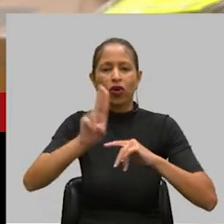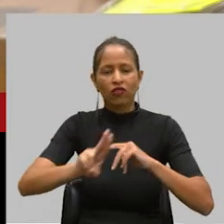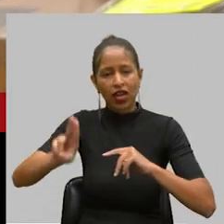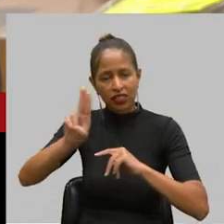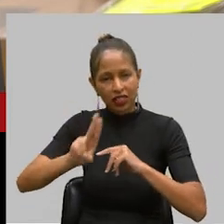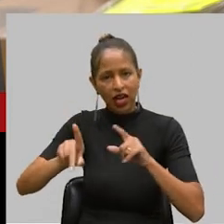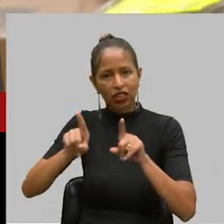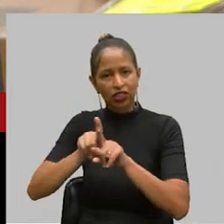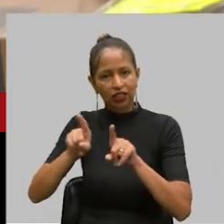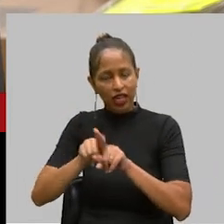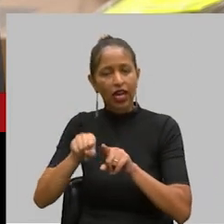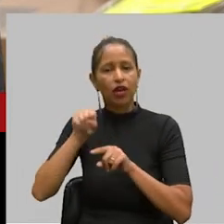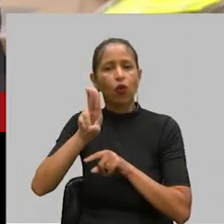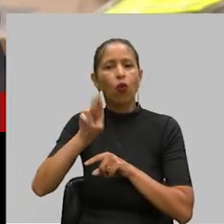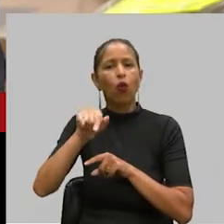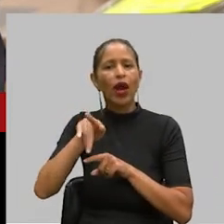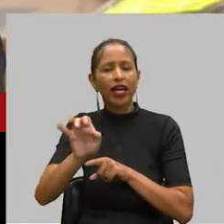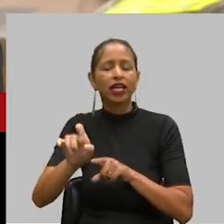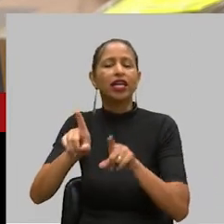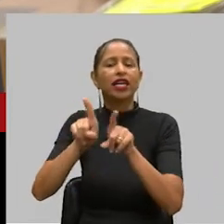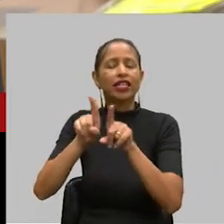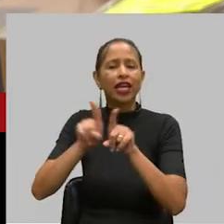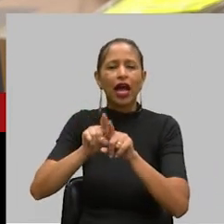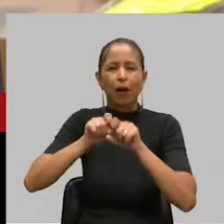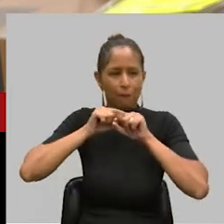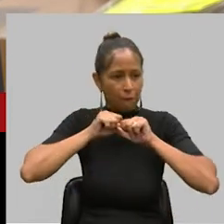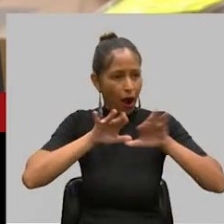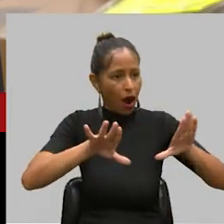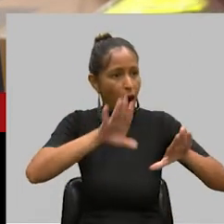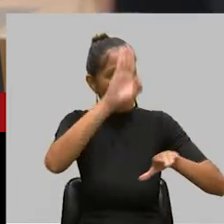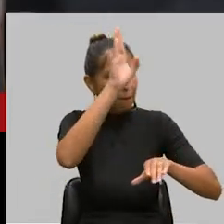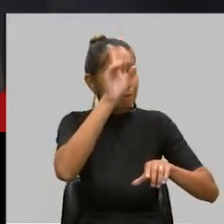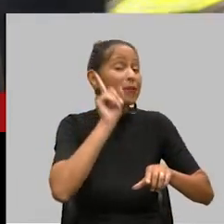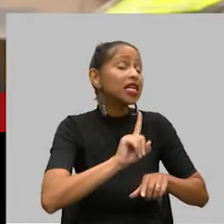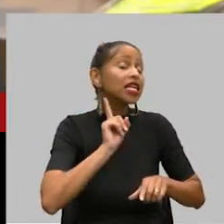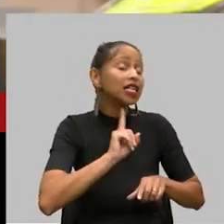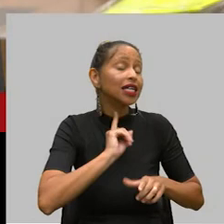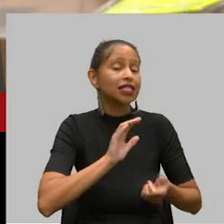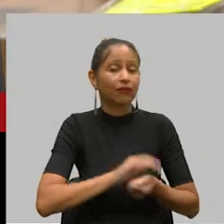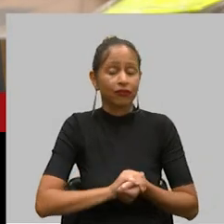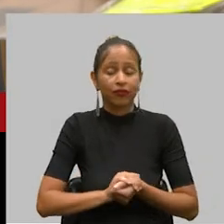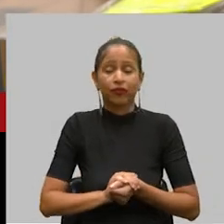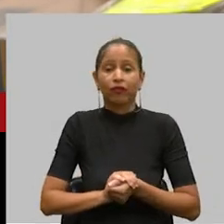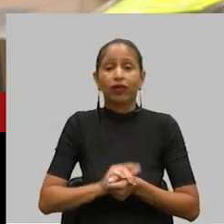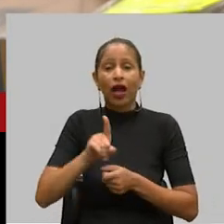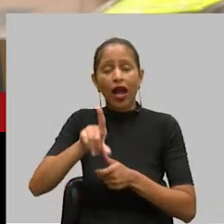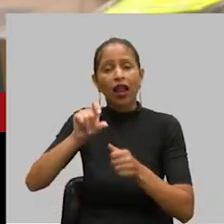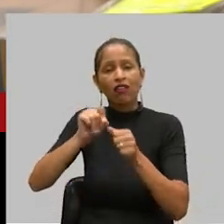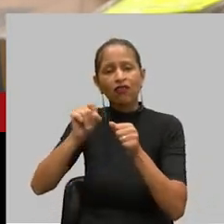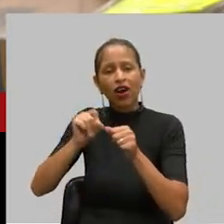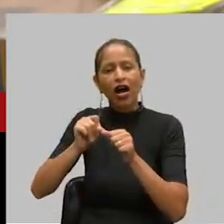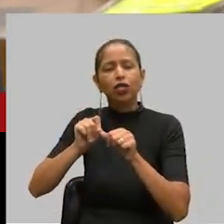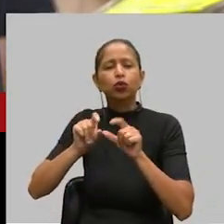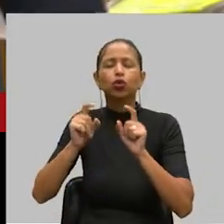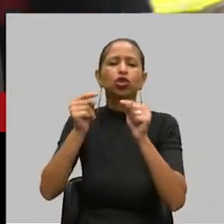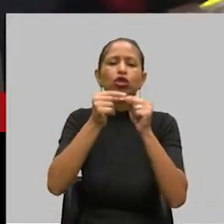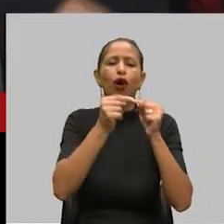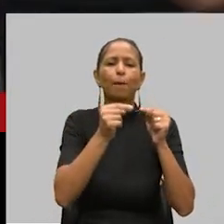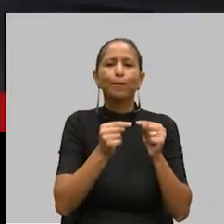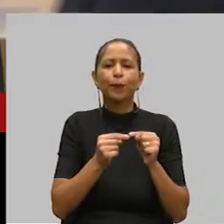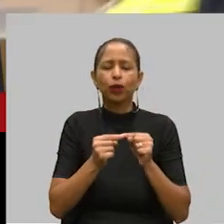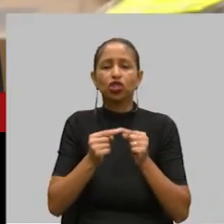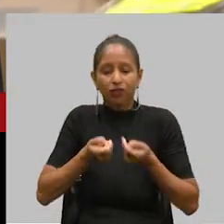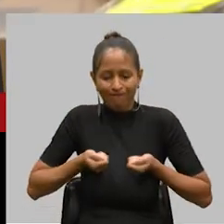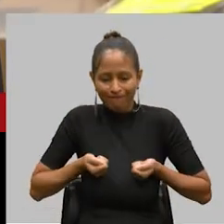como tem a weng que é espalhada para todo canto em Minas Gerais ela procura construir um tipo de de